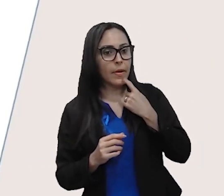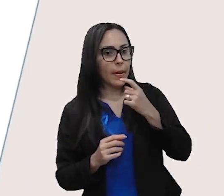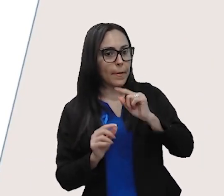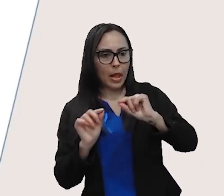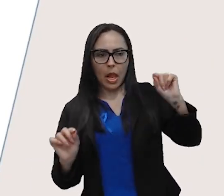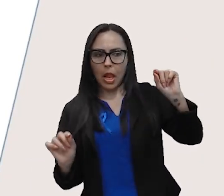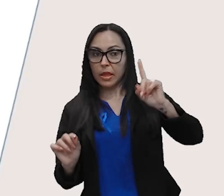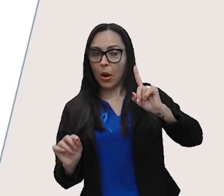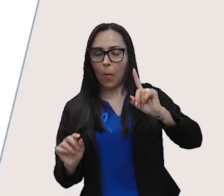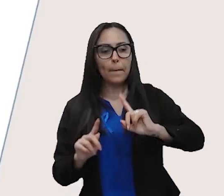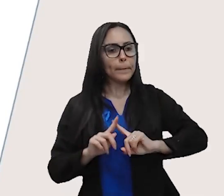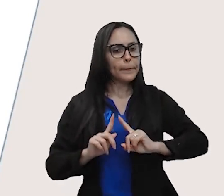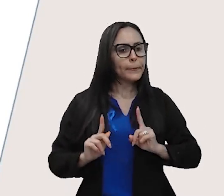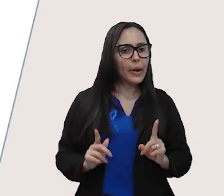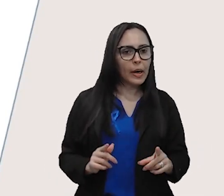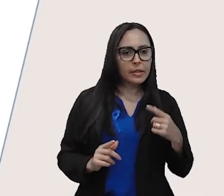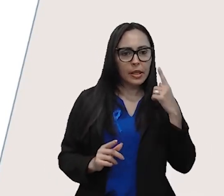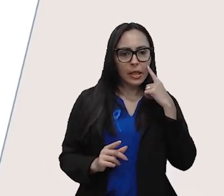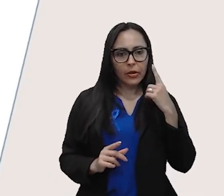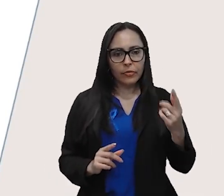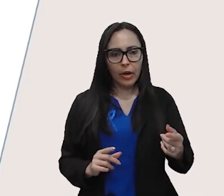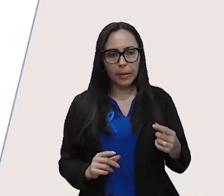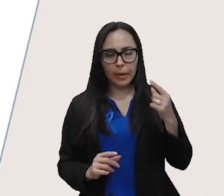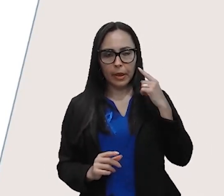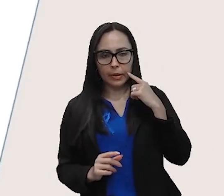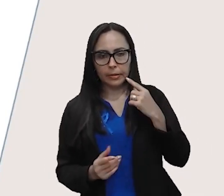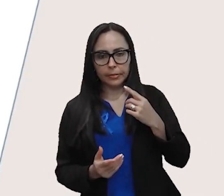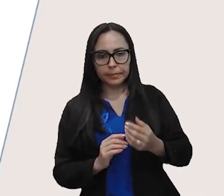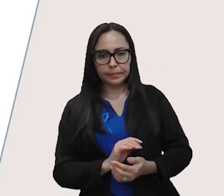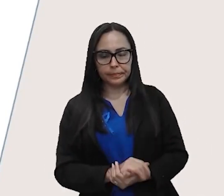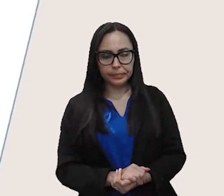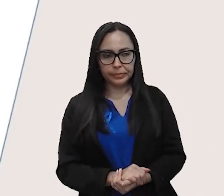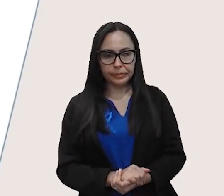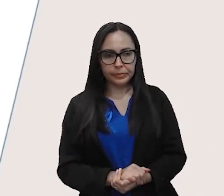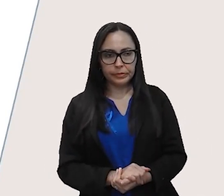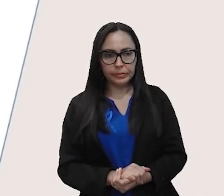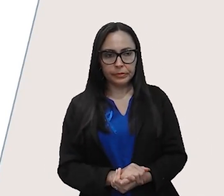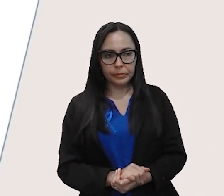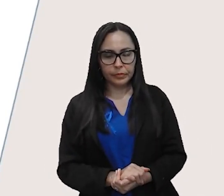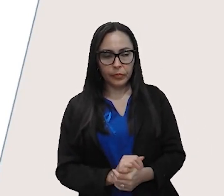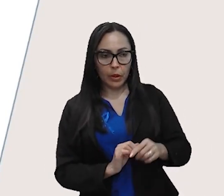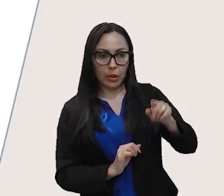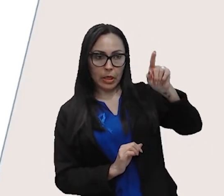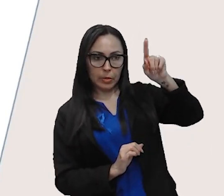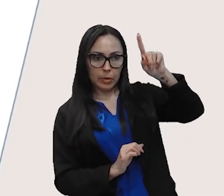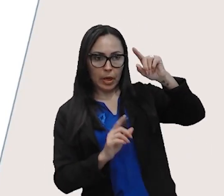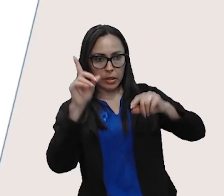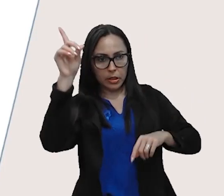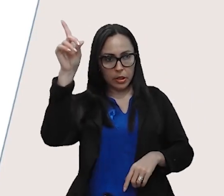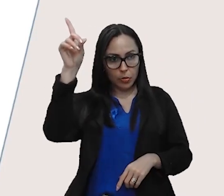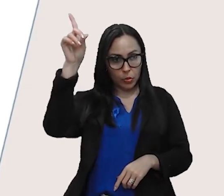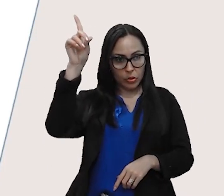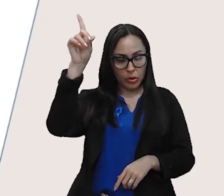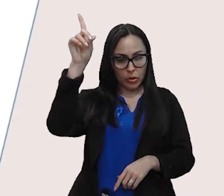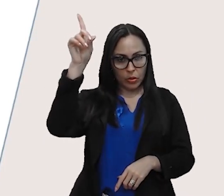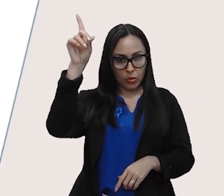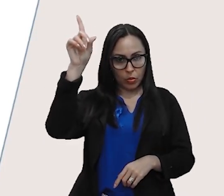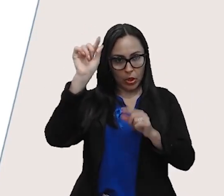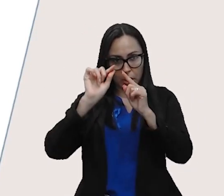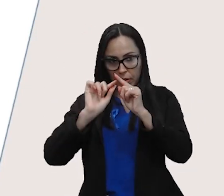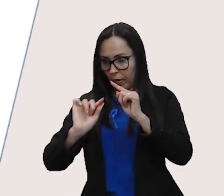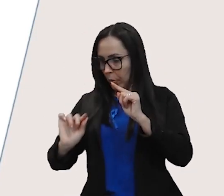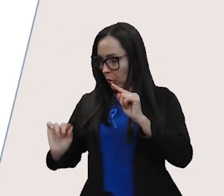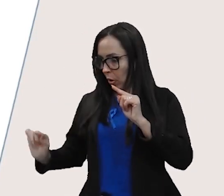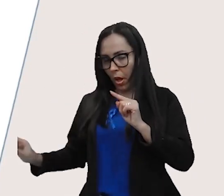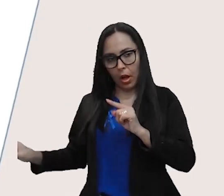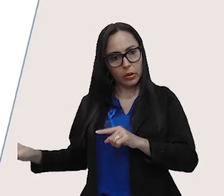vendo, mas ela vai aqui para a direita, ó, ela vai lá para o céu e ela vai aqui lá